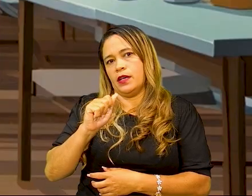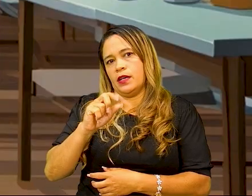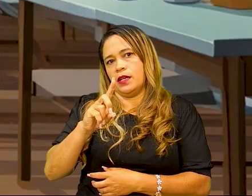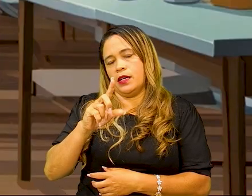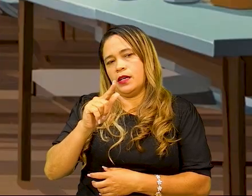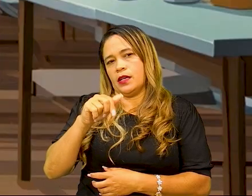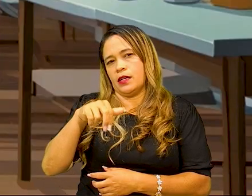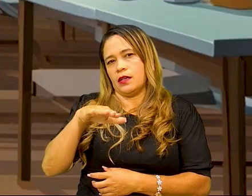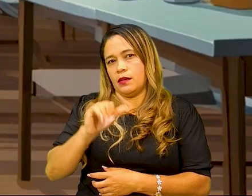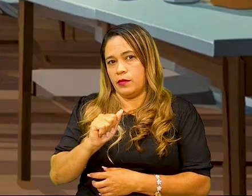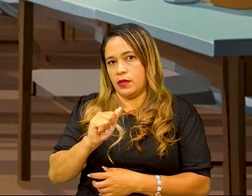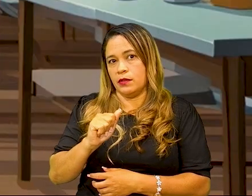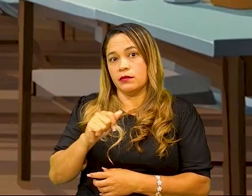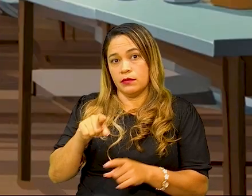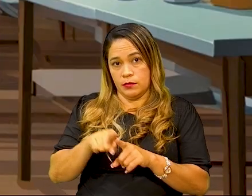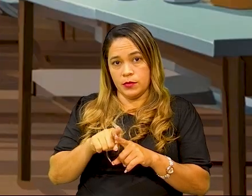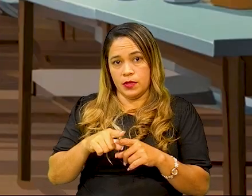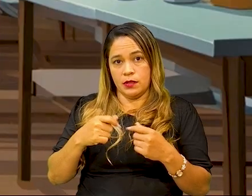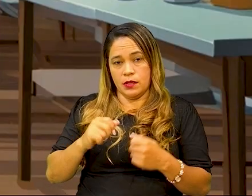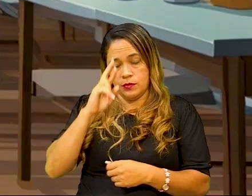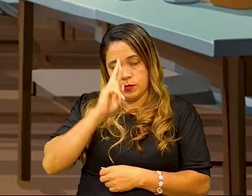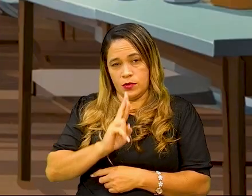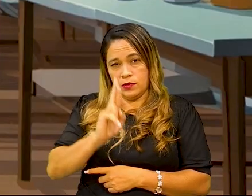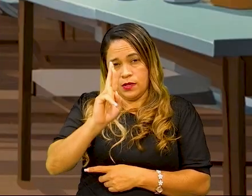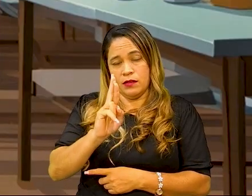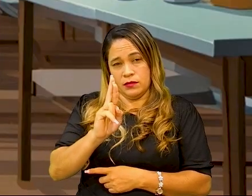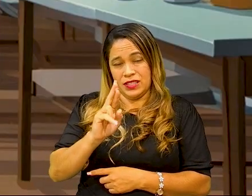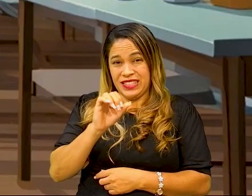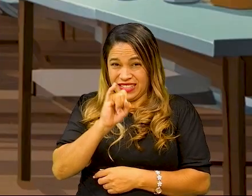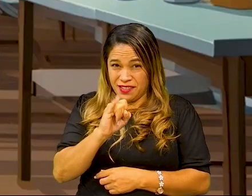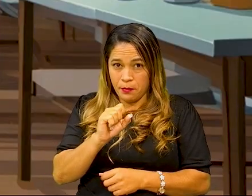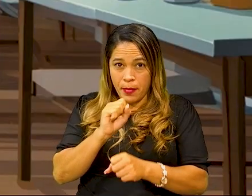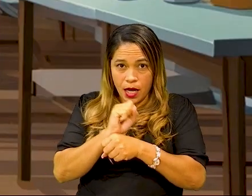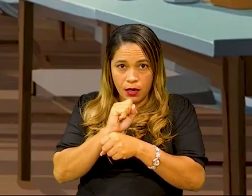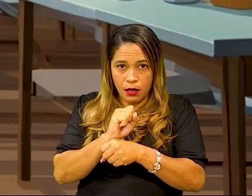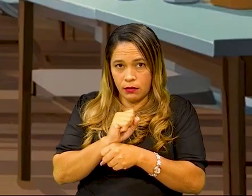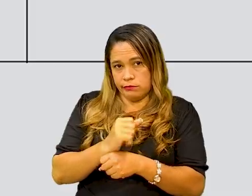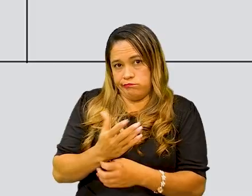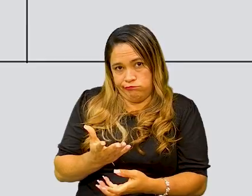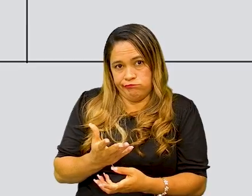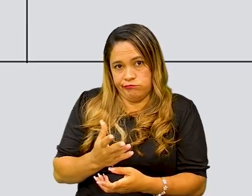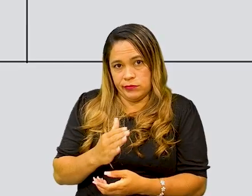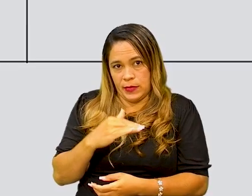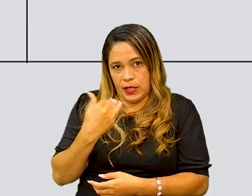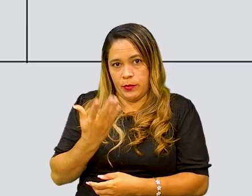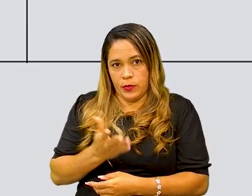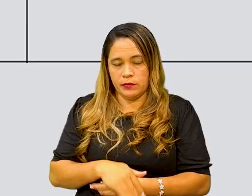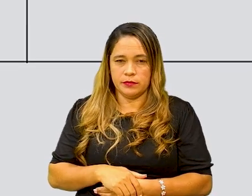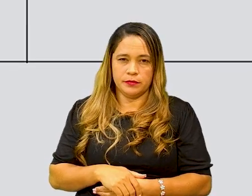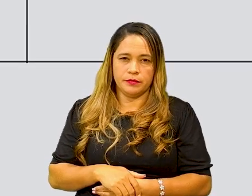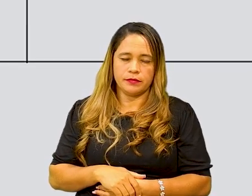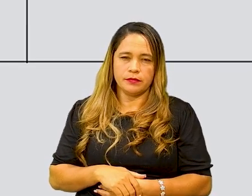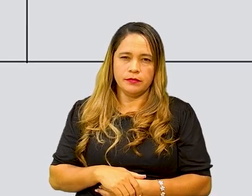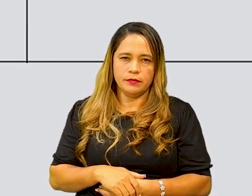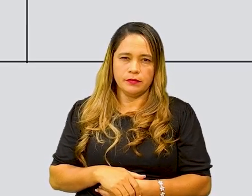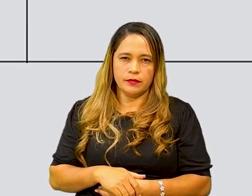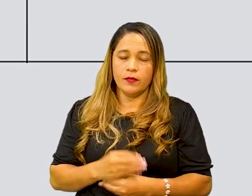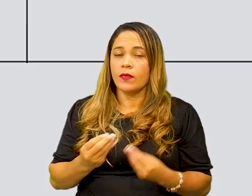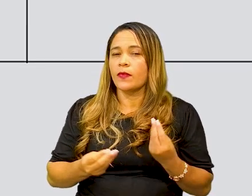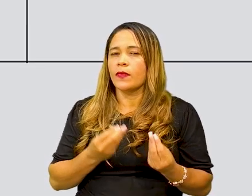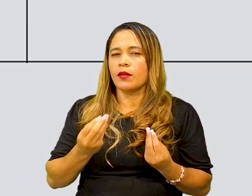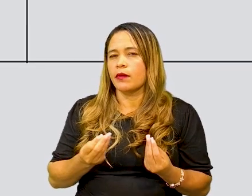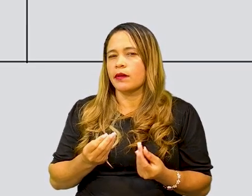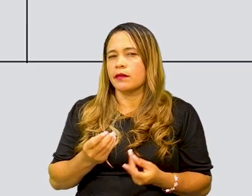chamada parada cardiorrespiratória, que pode ser um sintoma gravíssimo do botulismo também, ok? Bora para a tela comigo de novo. Como é que a gente pega